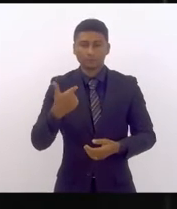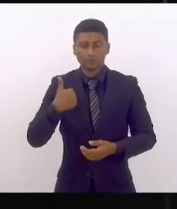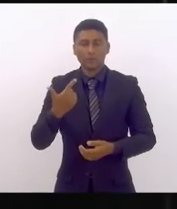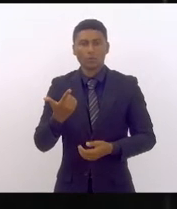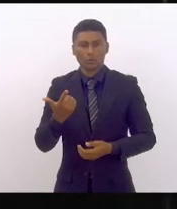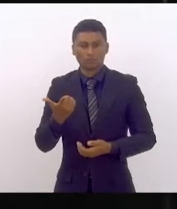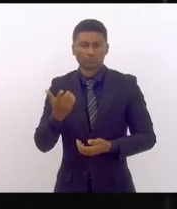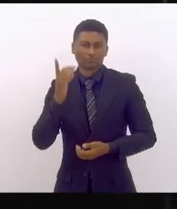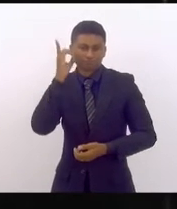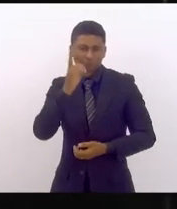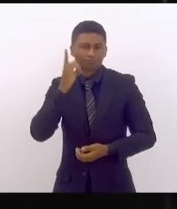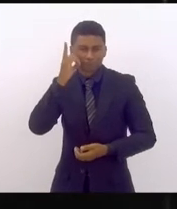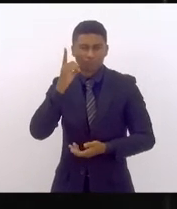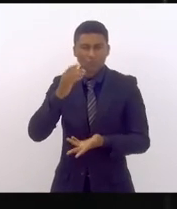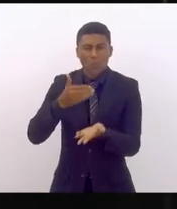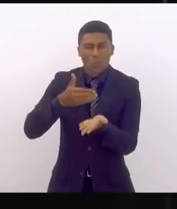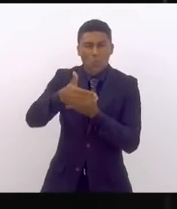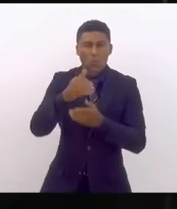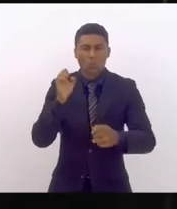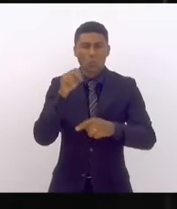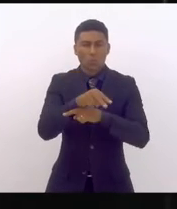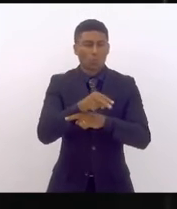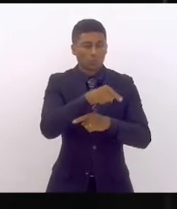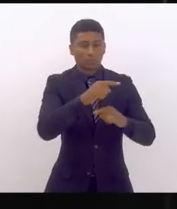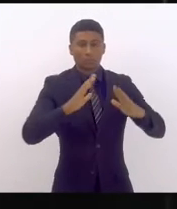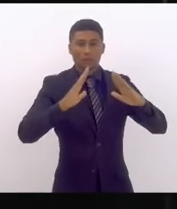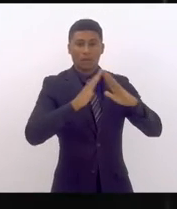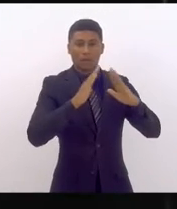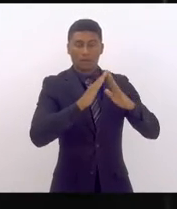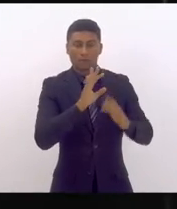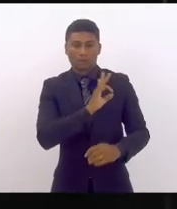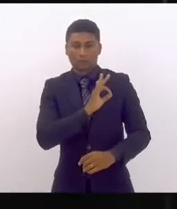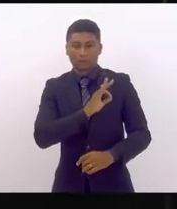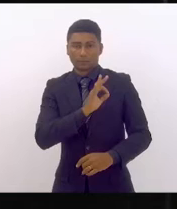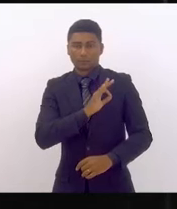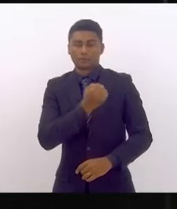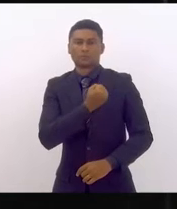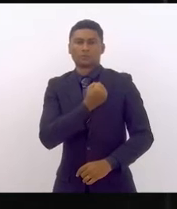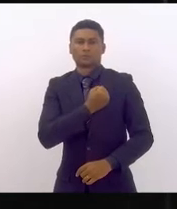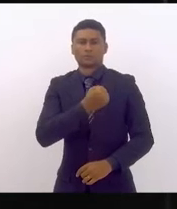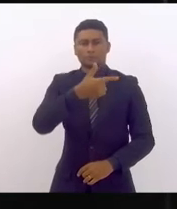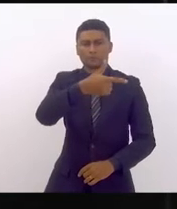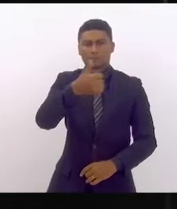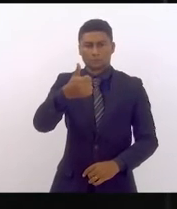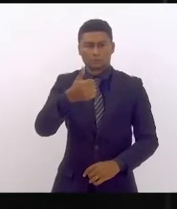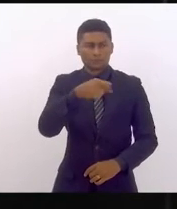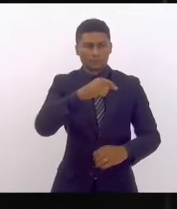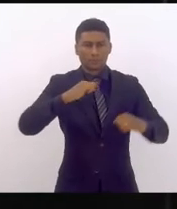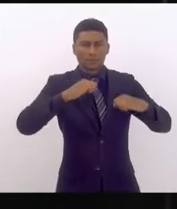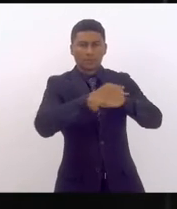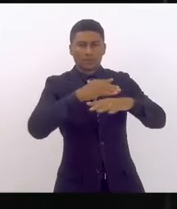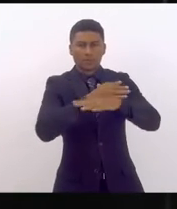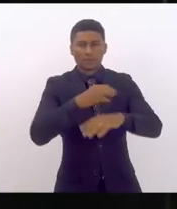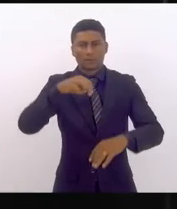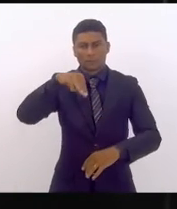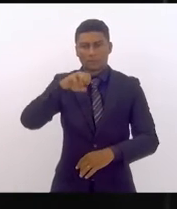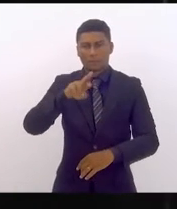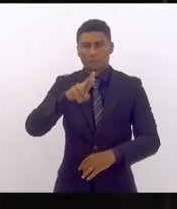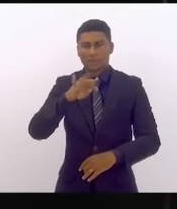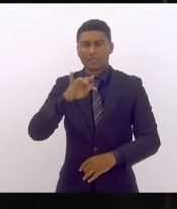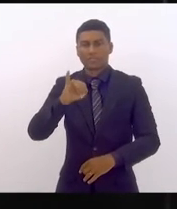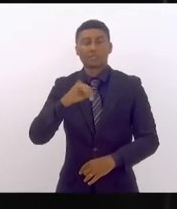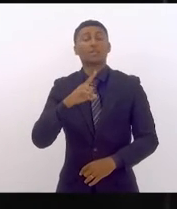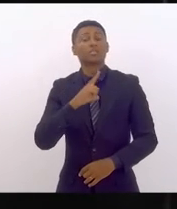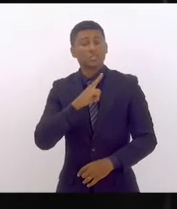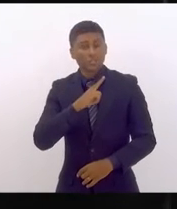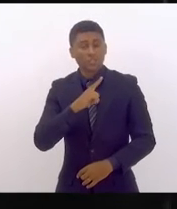assumir o vigésimo primeiro batalhão que é o batalhão da cidade de São João de Meriti tinha 236